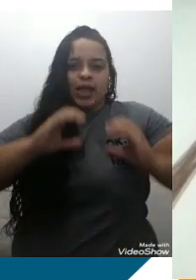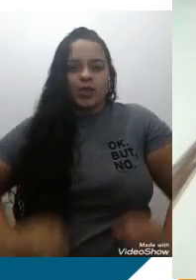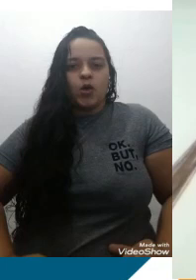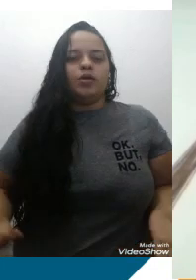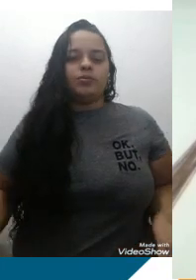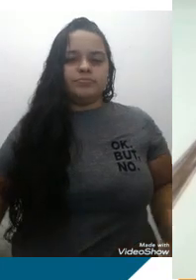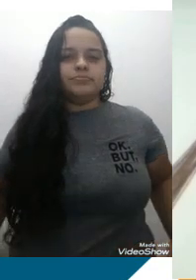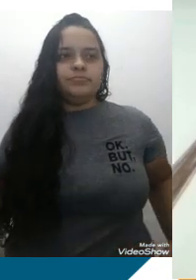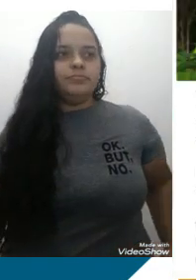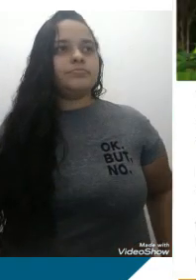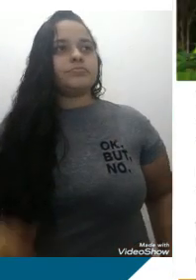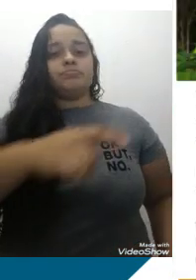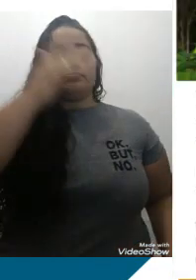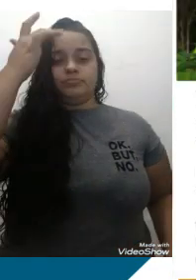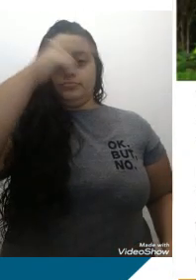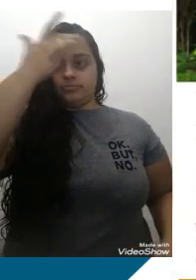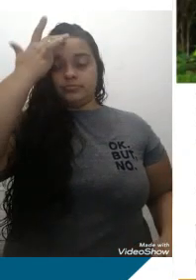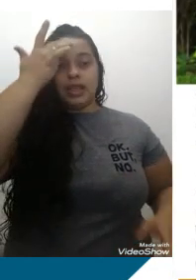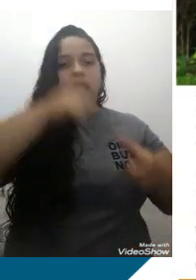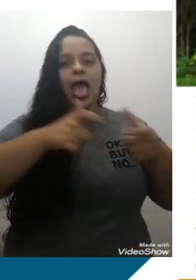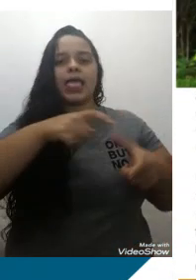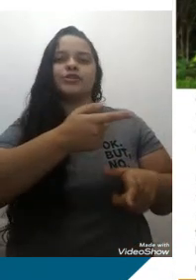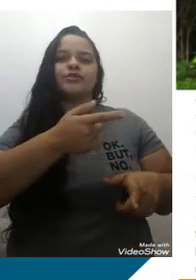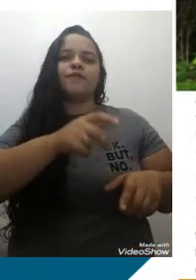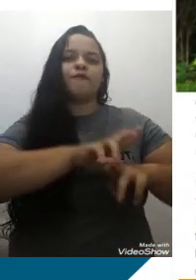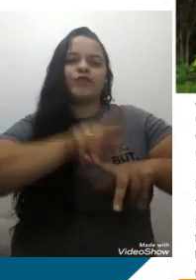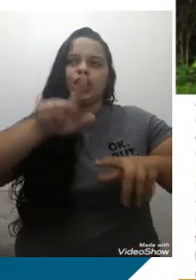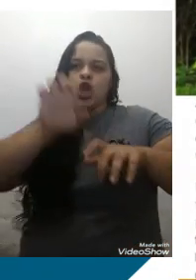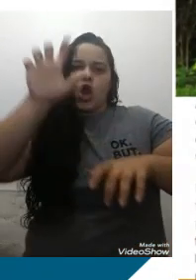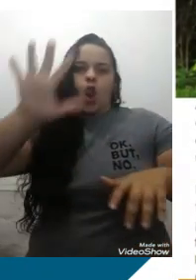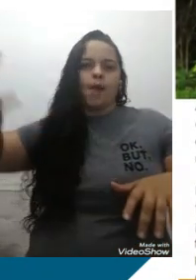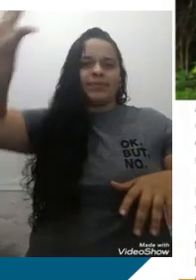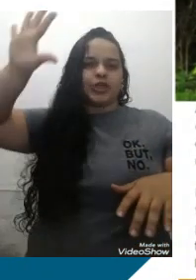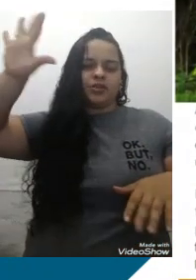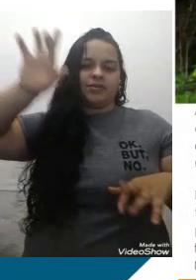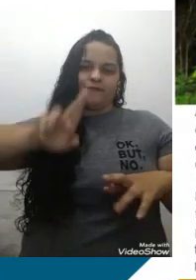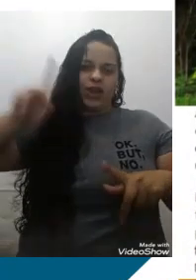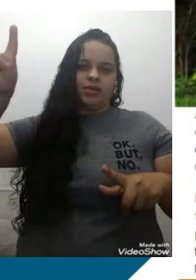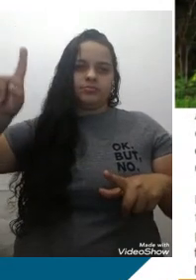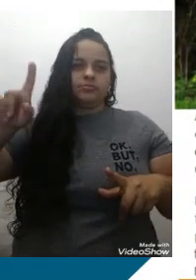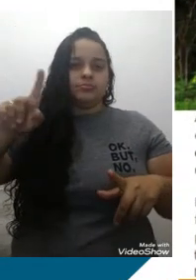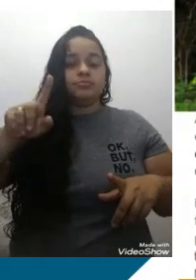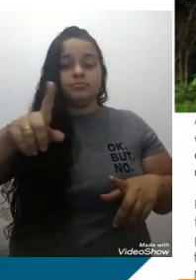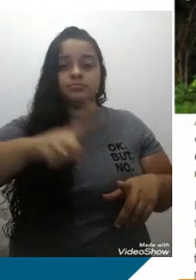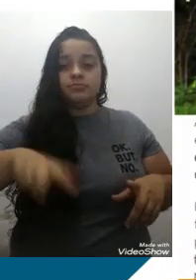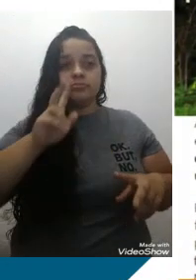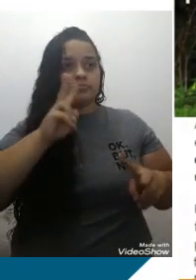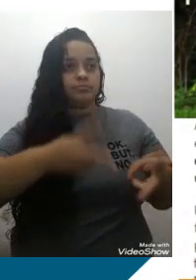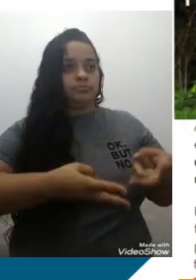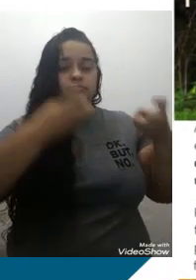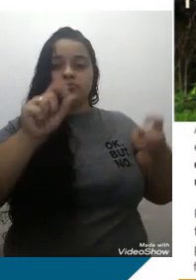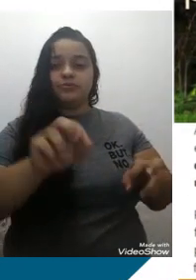e são ainda, muito diferentes dos povos europeus. Mas a gente viu também que isso não é um problema, pelo contrário. Eles podem, inclusive, nos